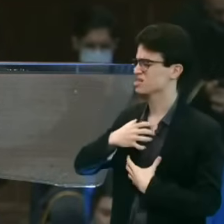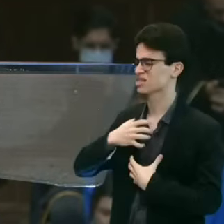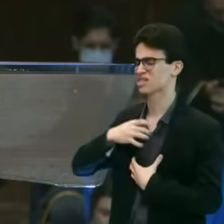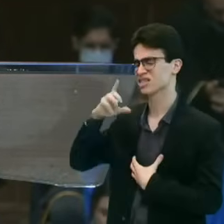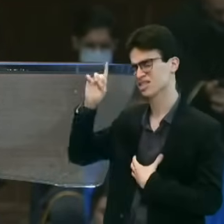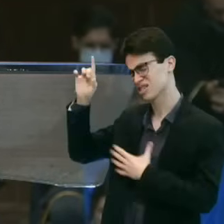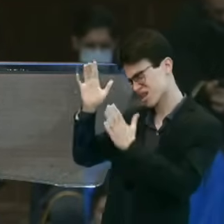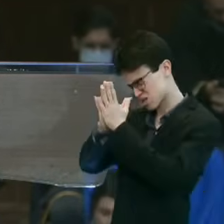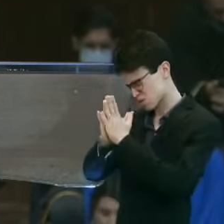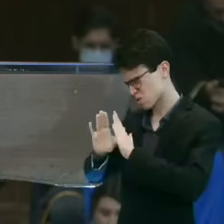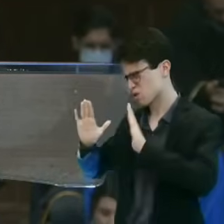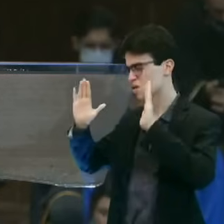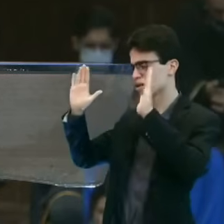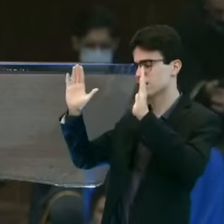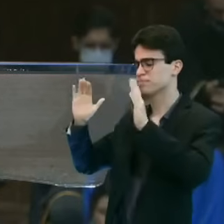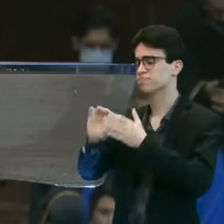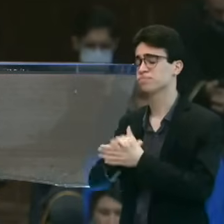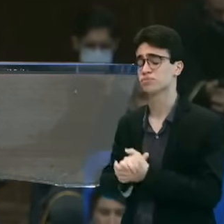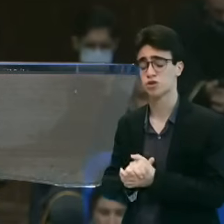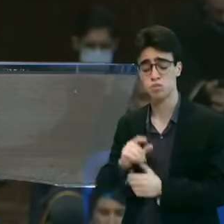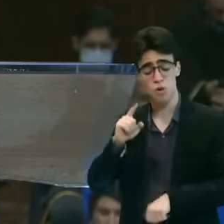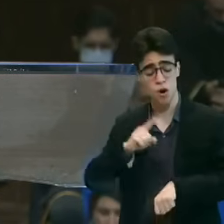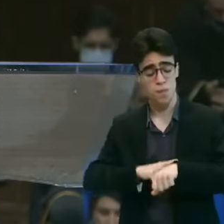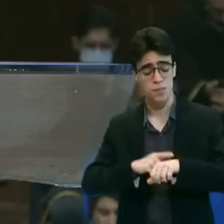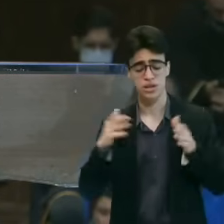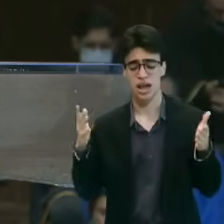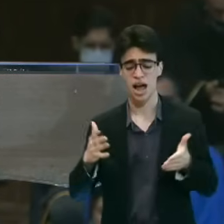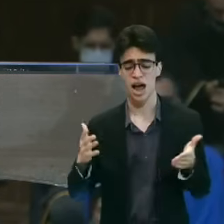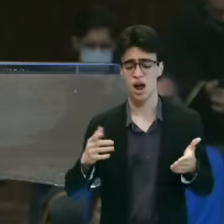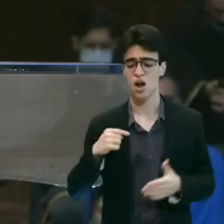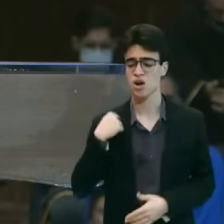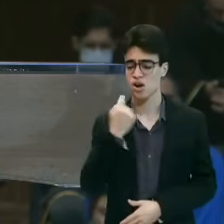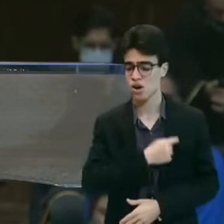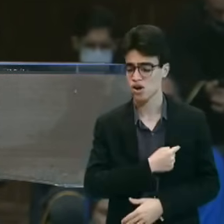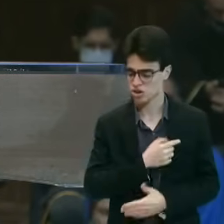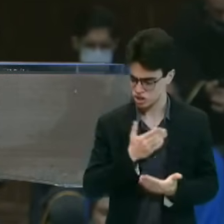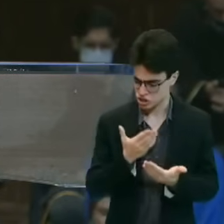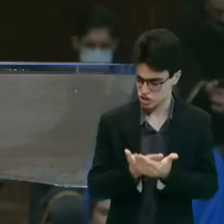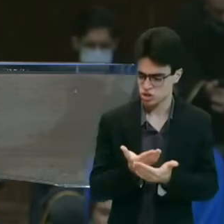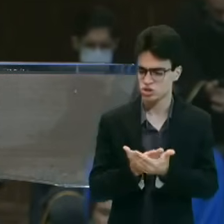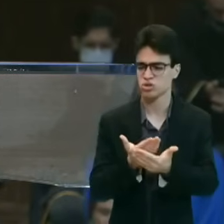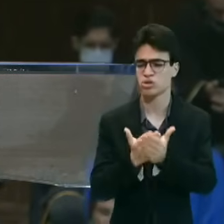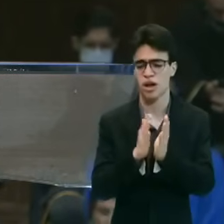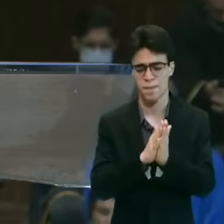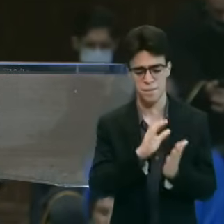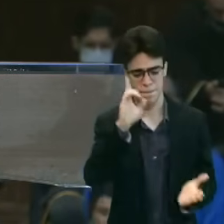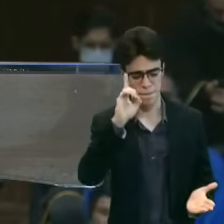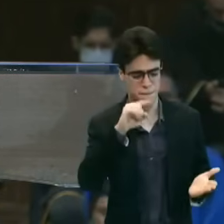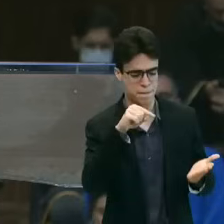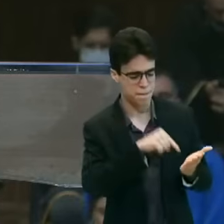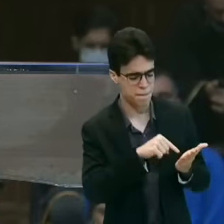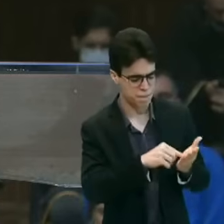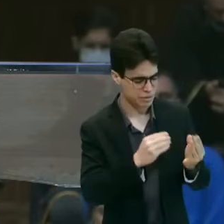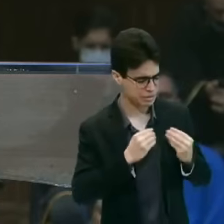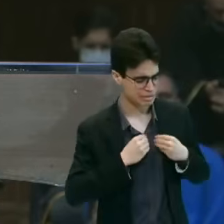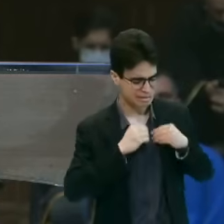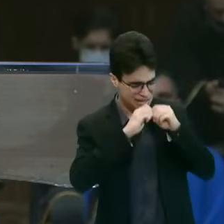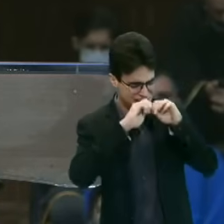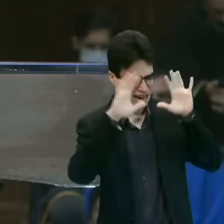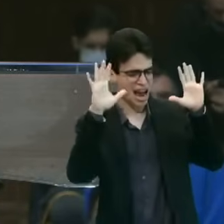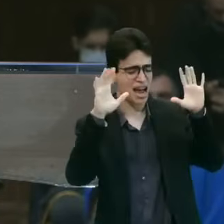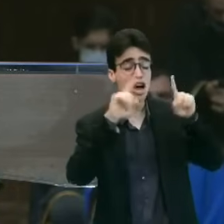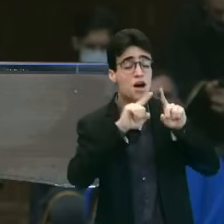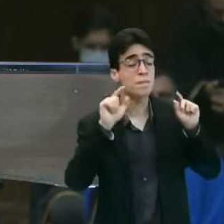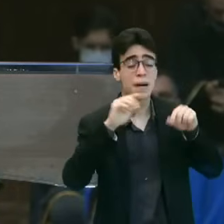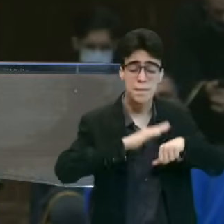nome. E nesse tempo, quando vamos estudar a tua palavra, não apenas dá-nos compreensão dela, mas,